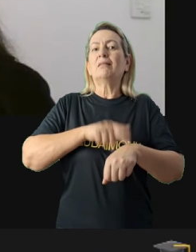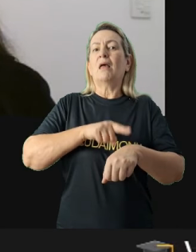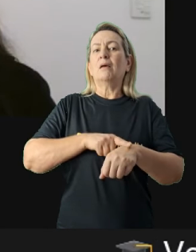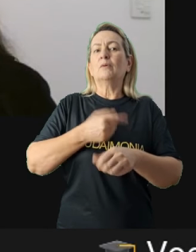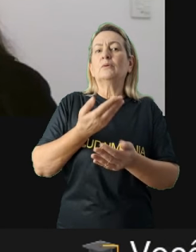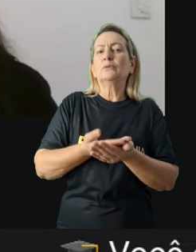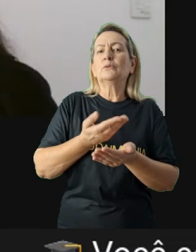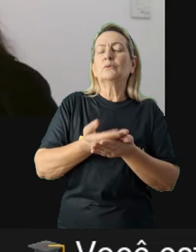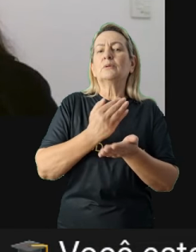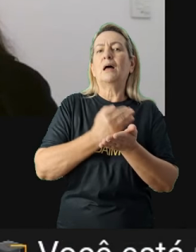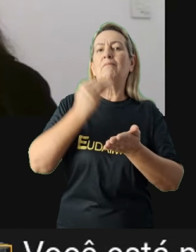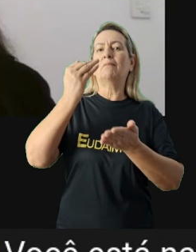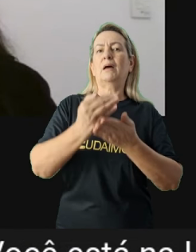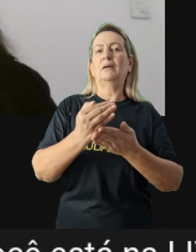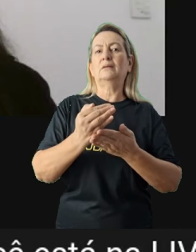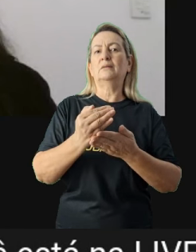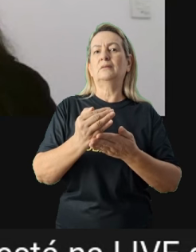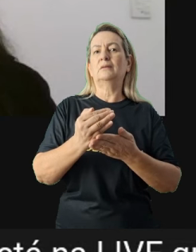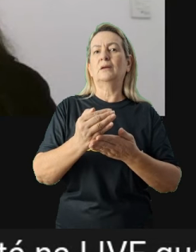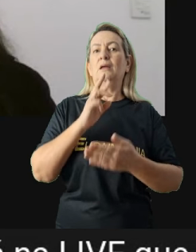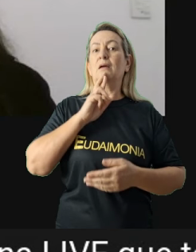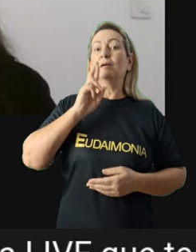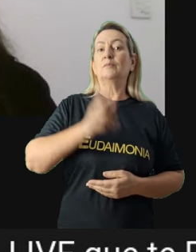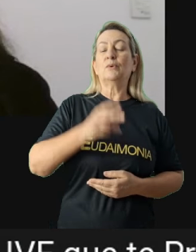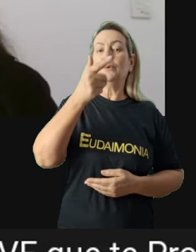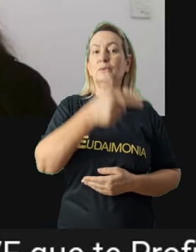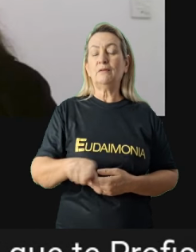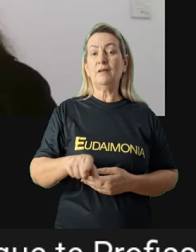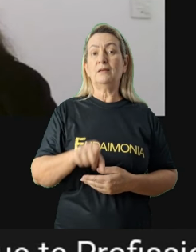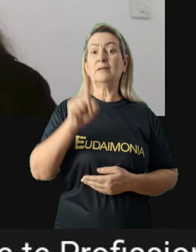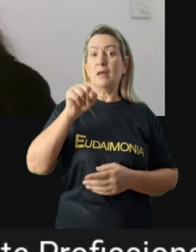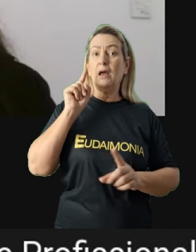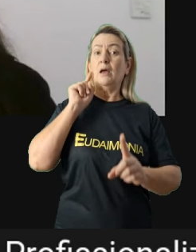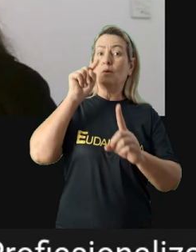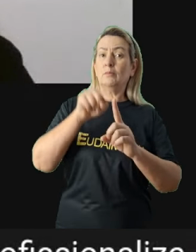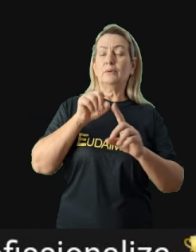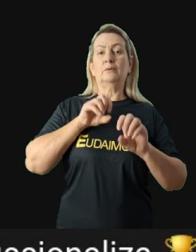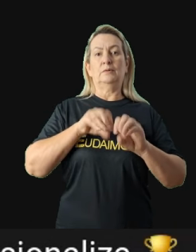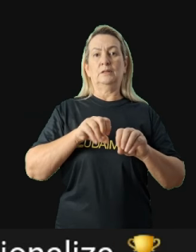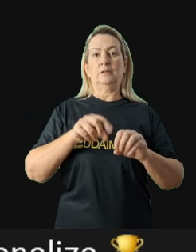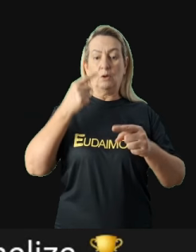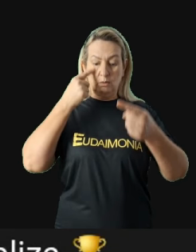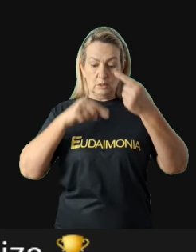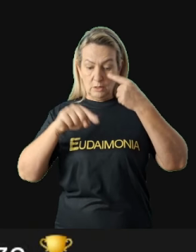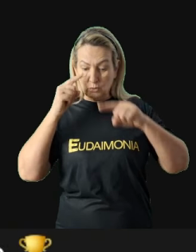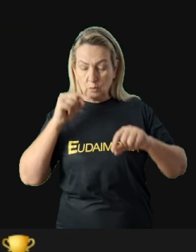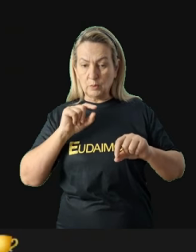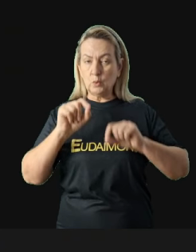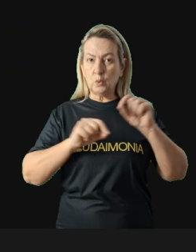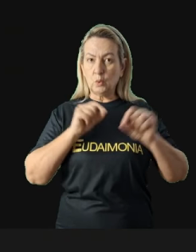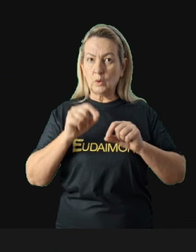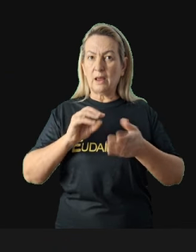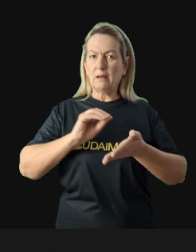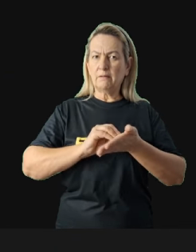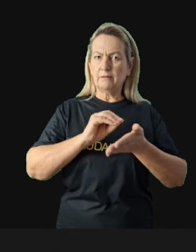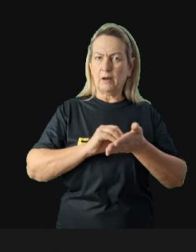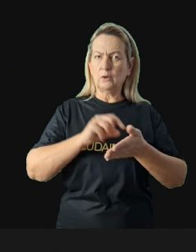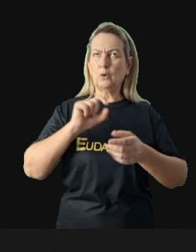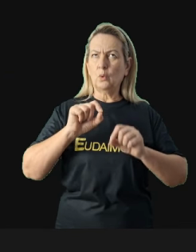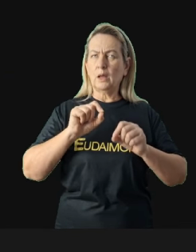vezes você não tem o tempo de estudar mais um pouco, e de responder de novo, que é o lance do ensino, né? Puxa,